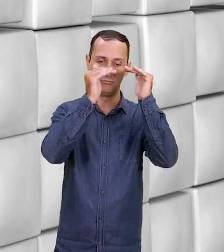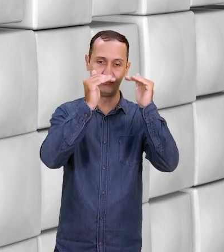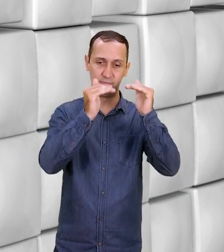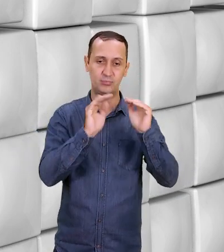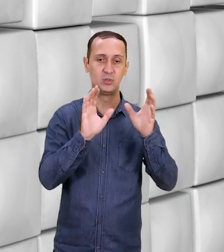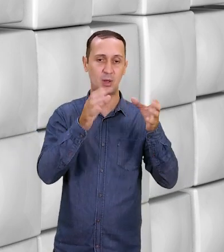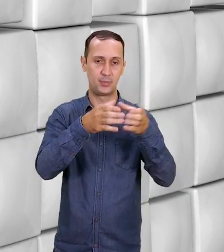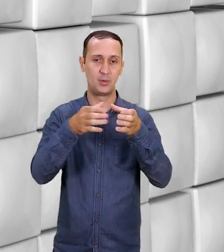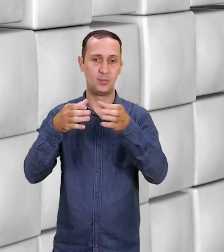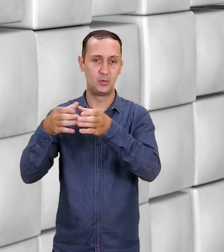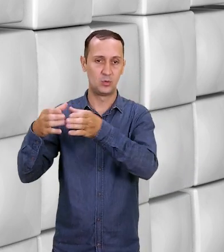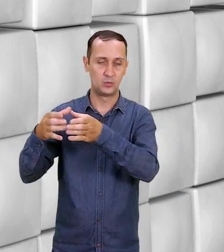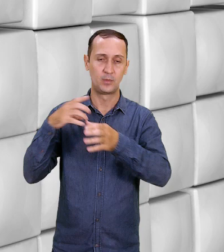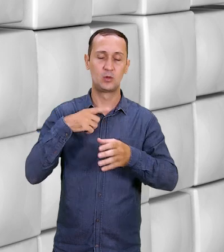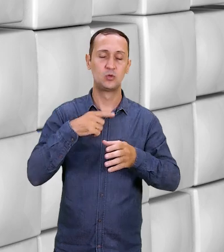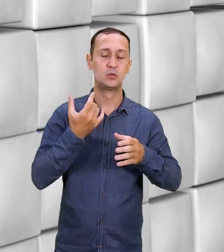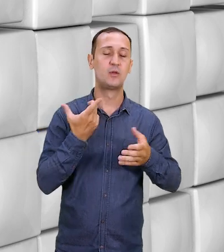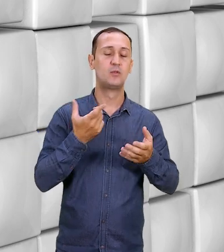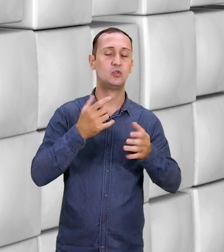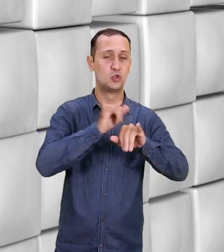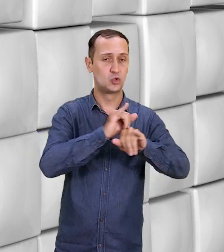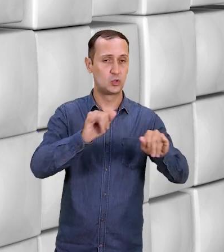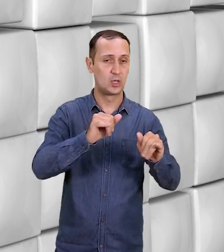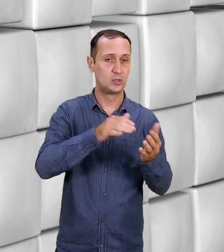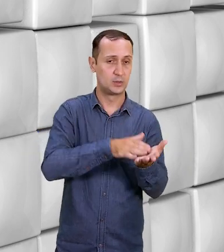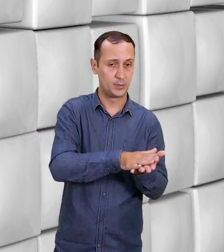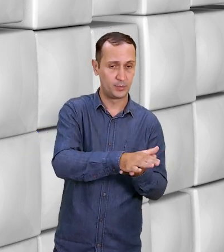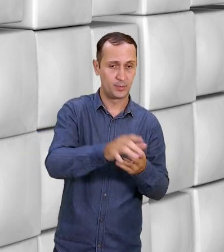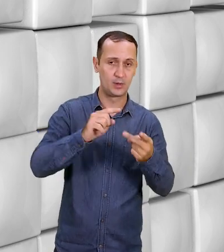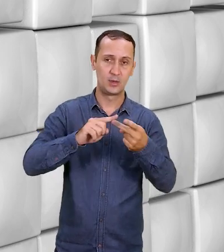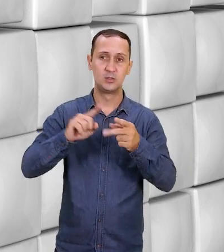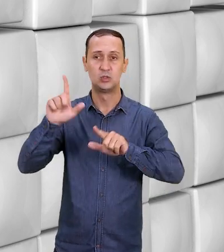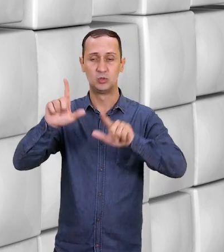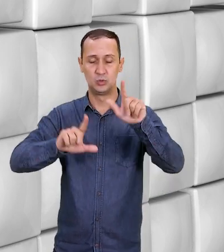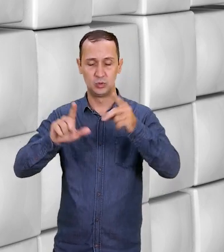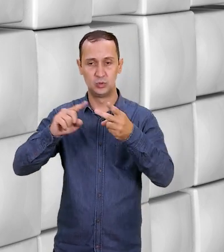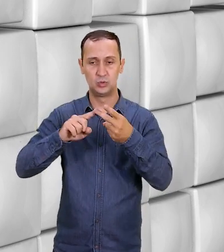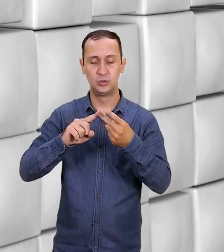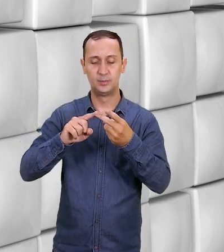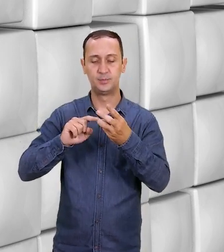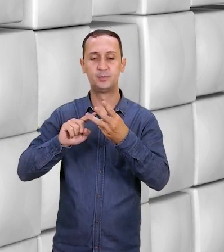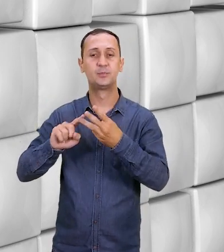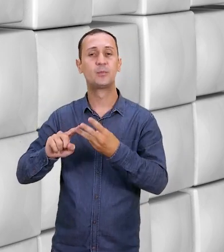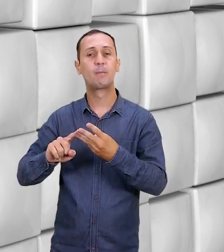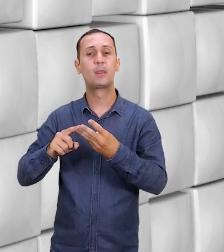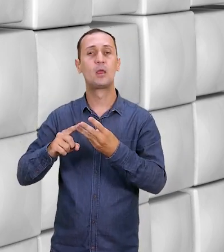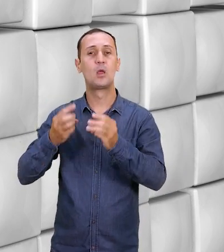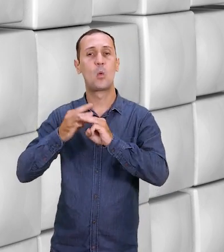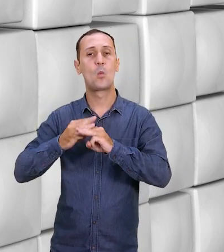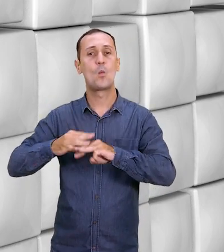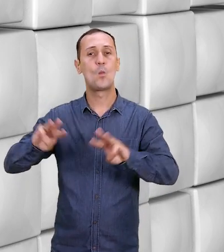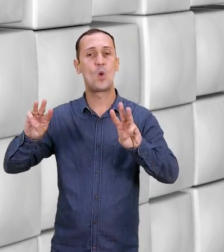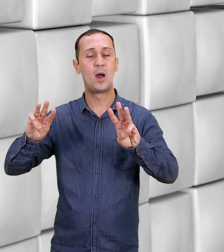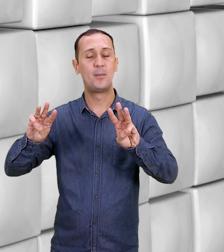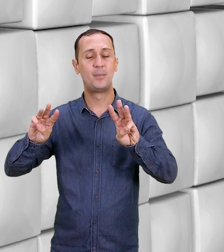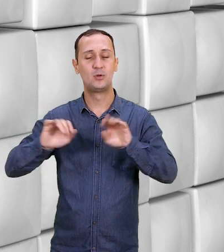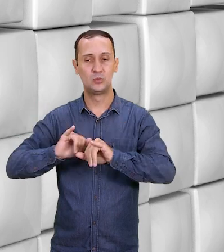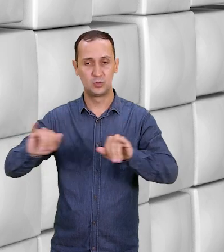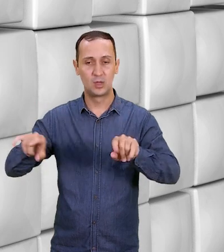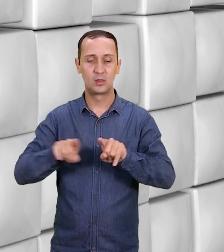melhores colocados nas categorias jornalismo impresso, telejornalismo,